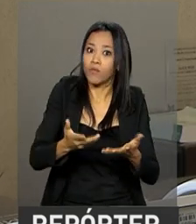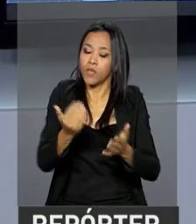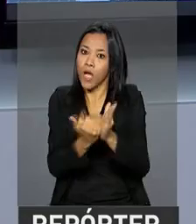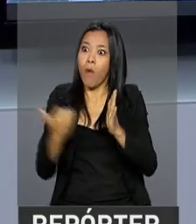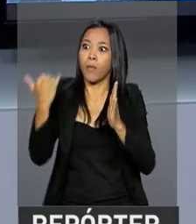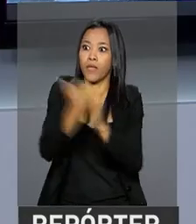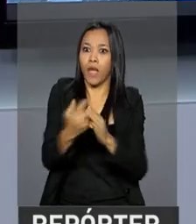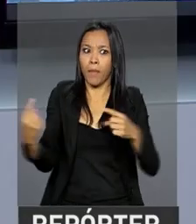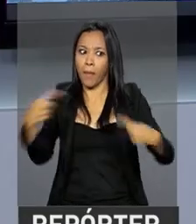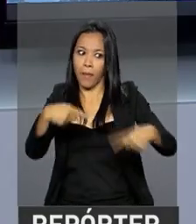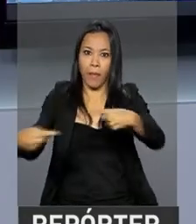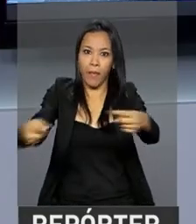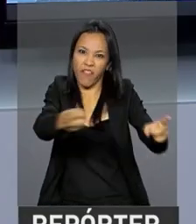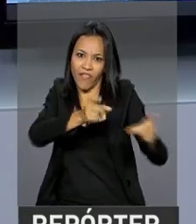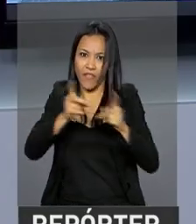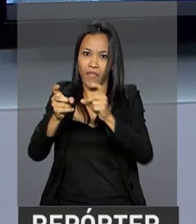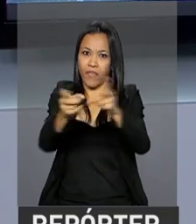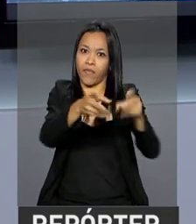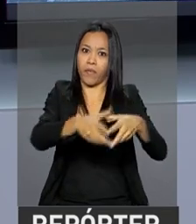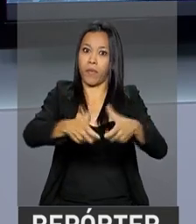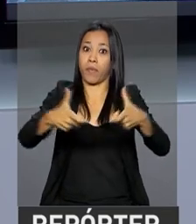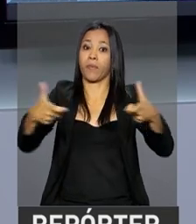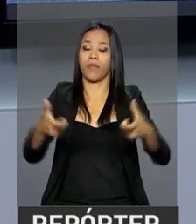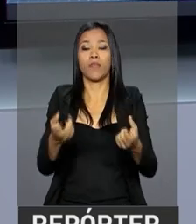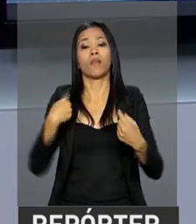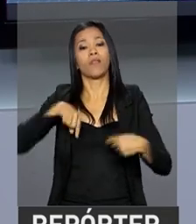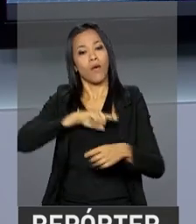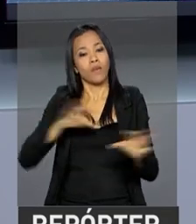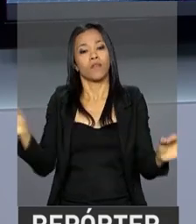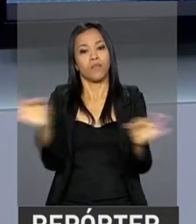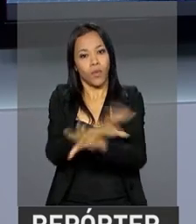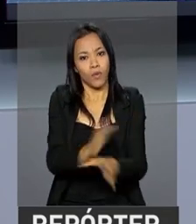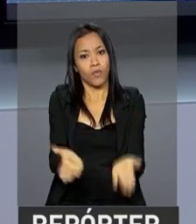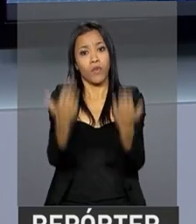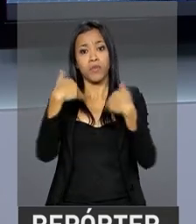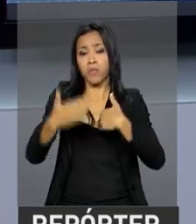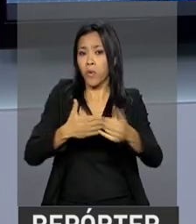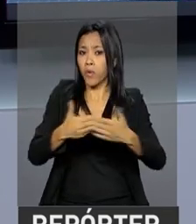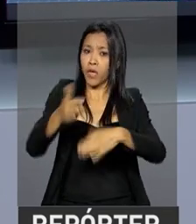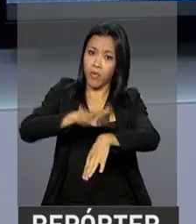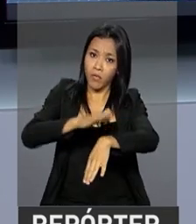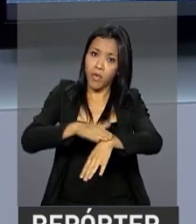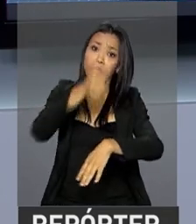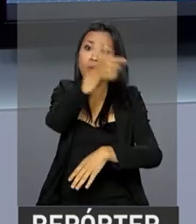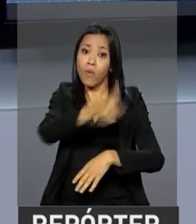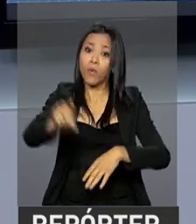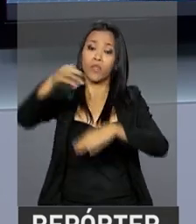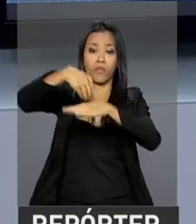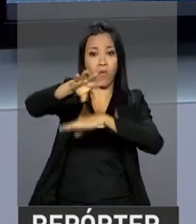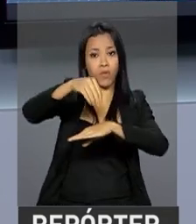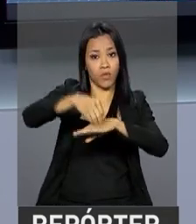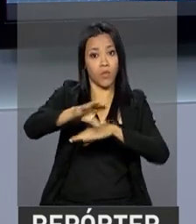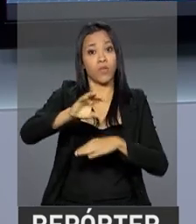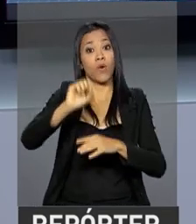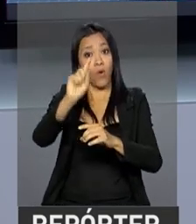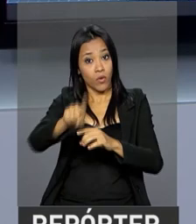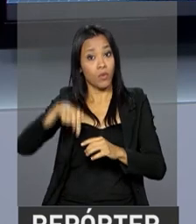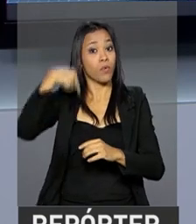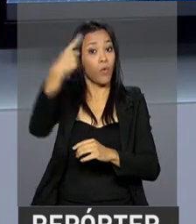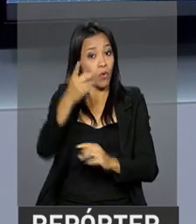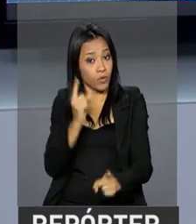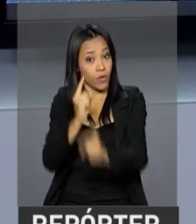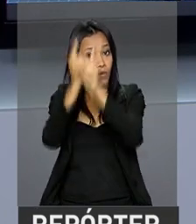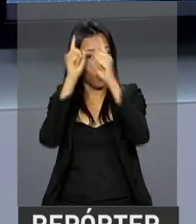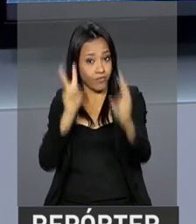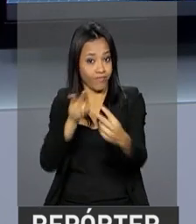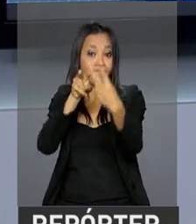competitividade. O repórter NBR fica por aqui. Voltamos a qualquer momento com outras informações ou em uma hora na nossa próxima